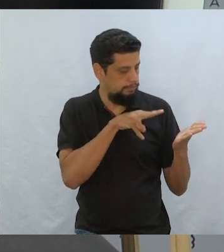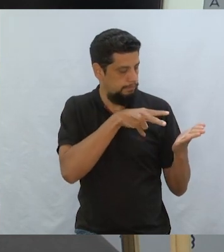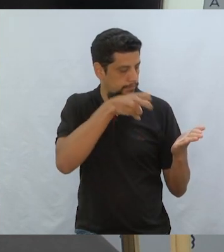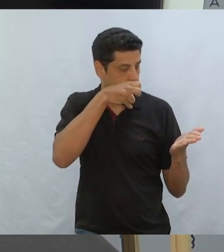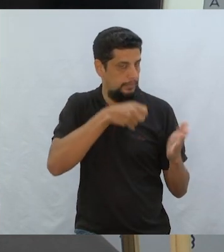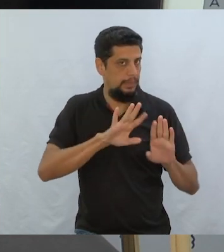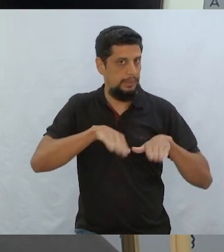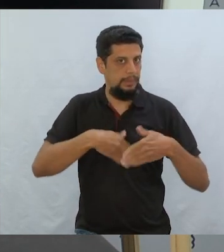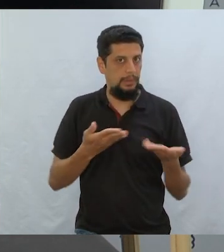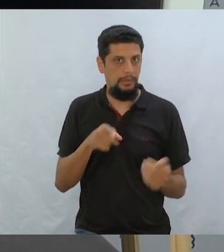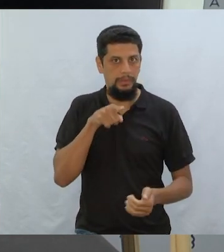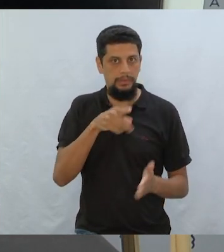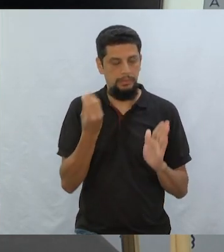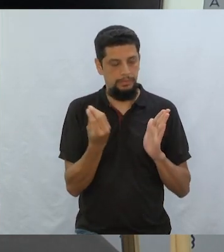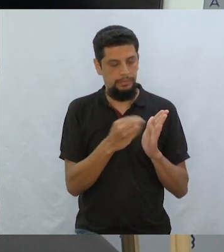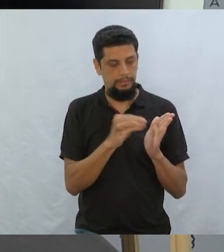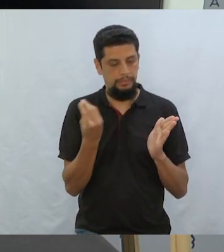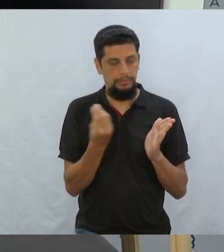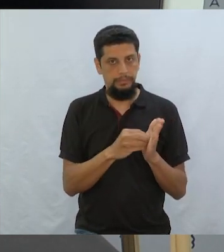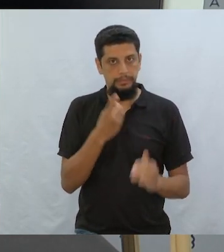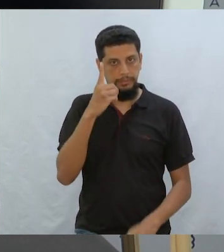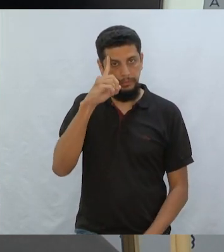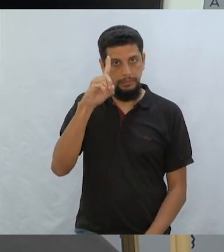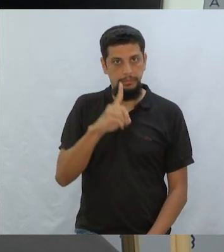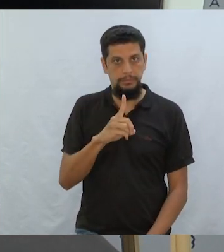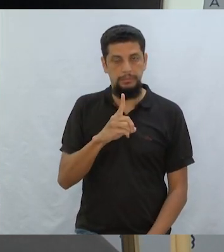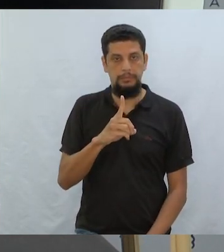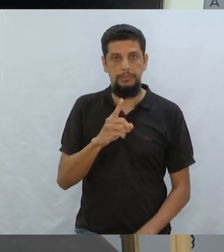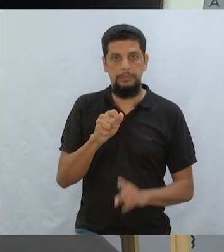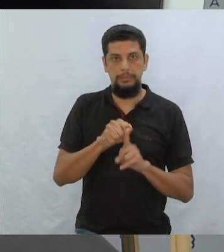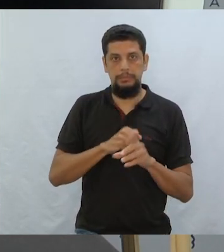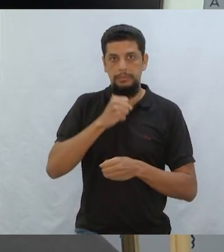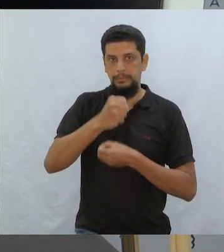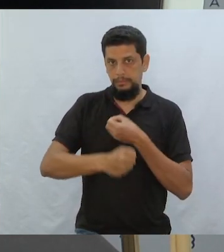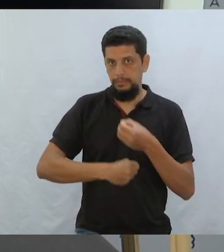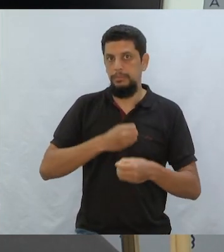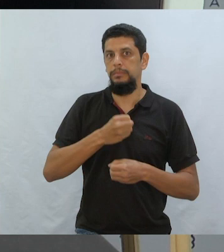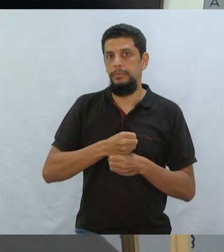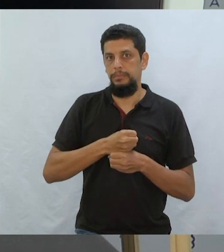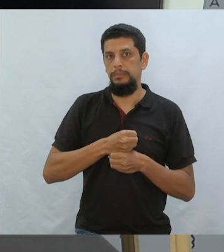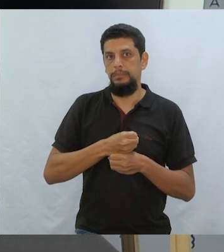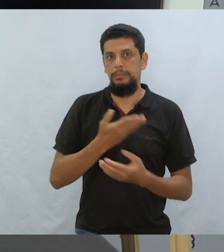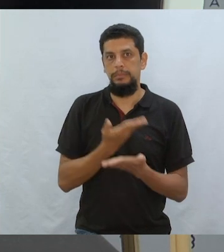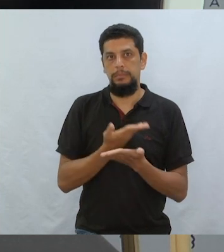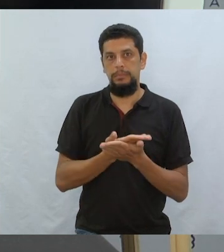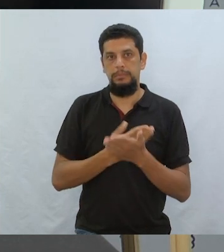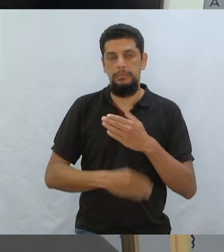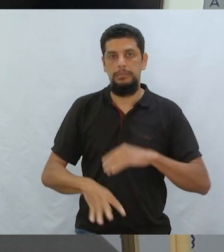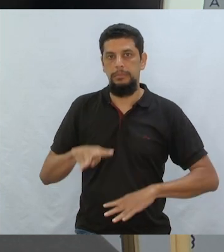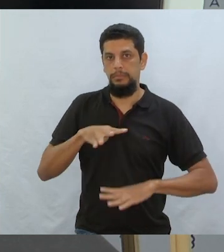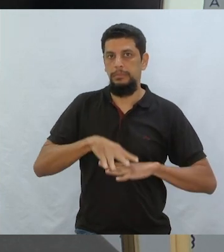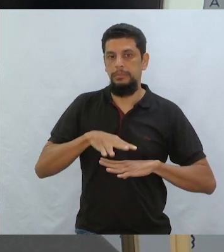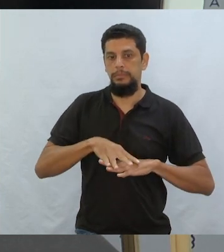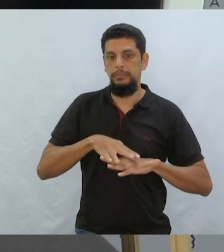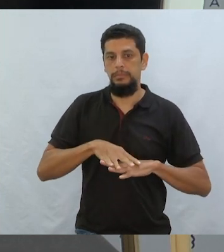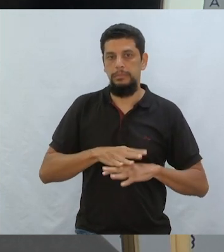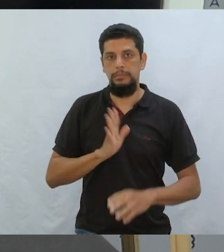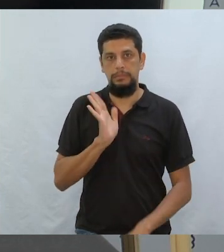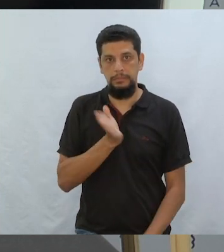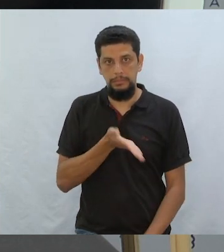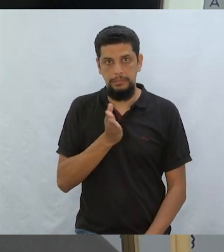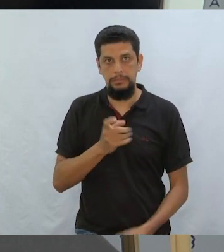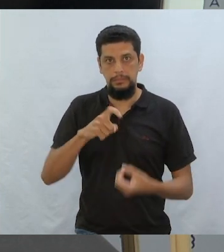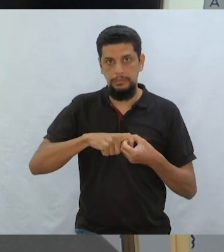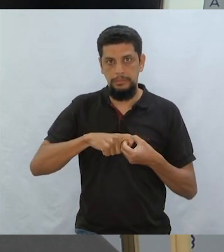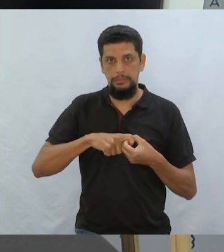ok? Então vamos lá, você vai colocar a data de hoje, dia, mês e ano, aula de matemática e